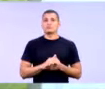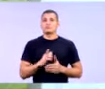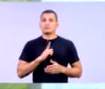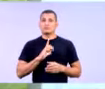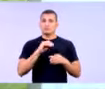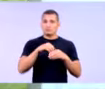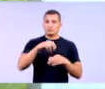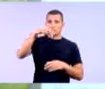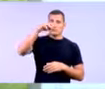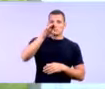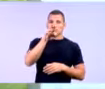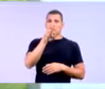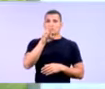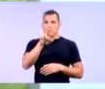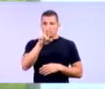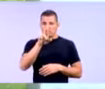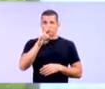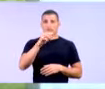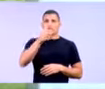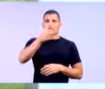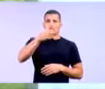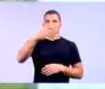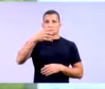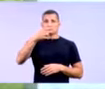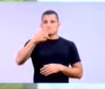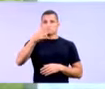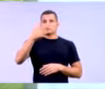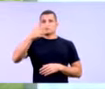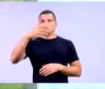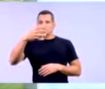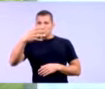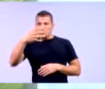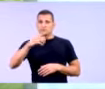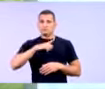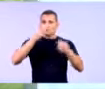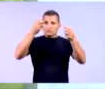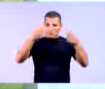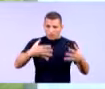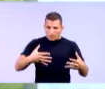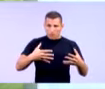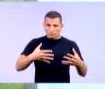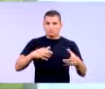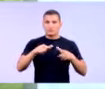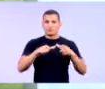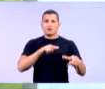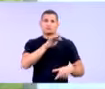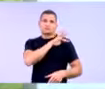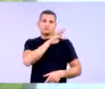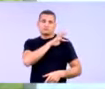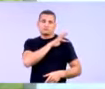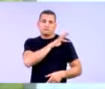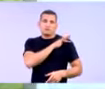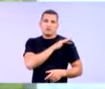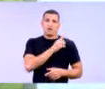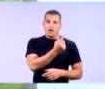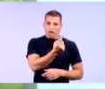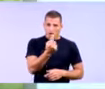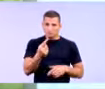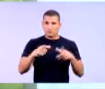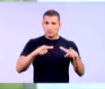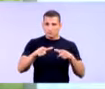NBR 14724, aquela que define o trabalho acadêmico, nós temos o seguinte: cada trabalho acadêmico, seja